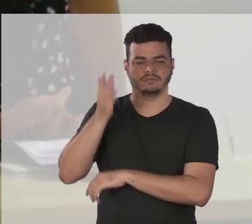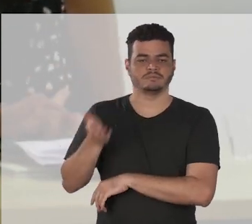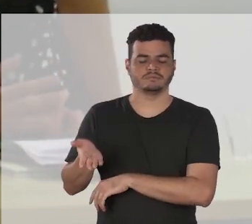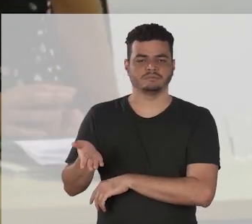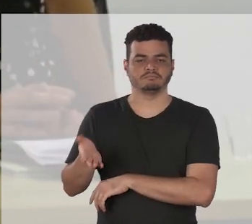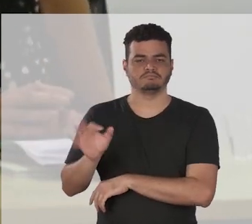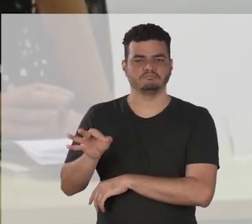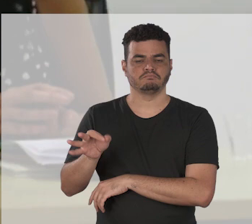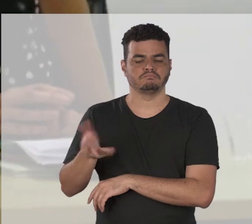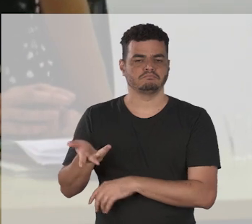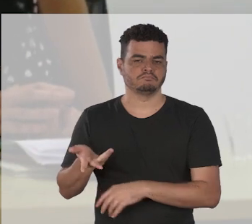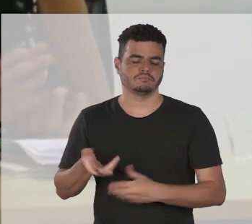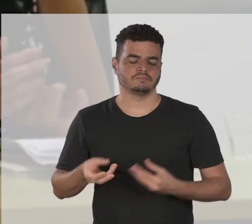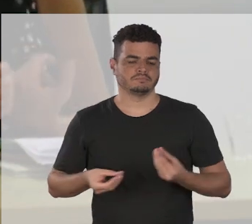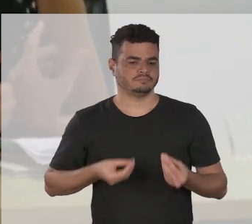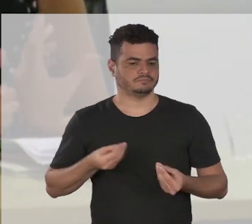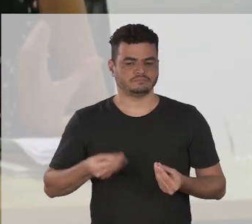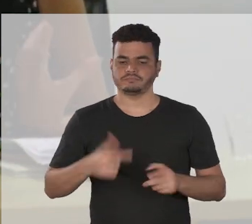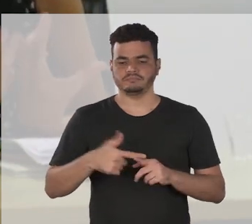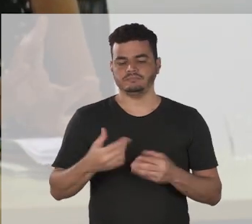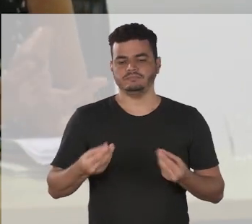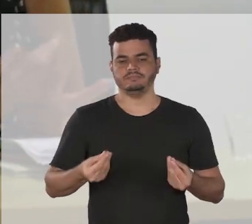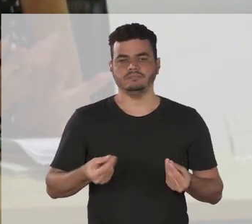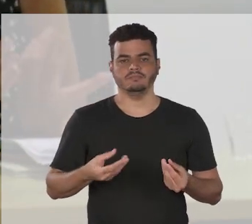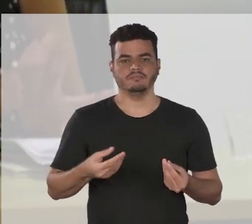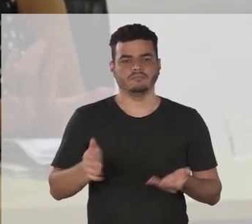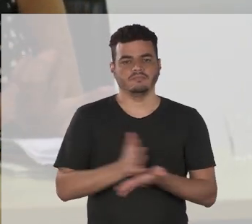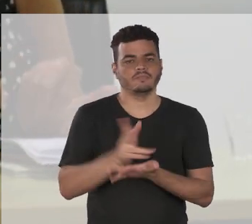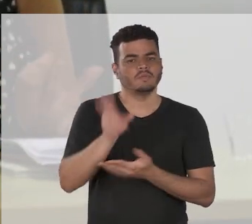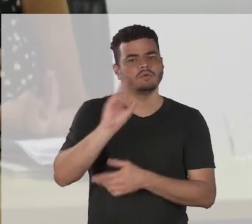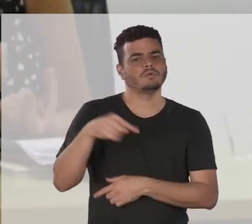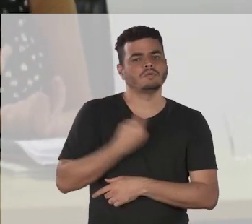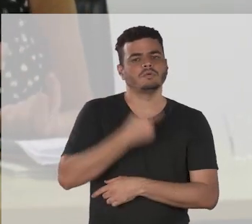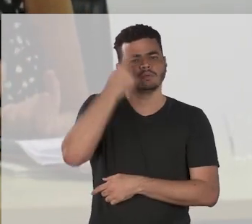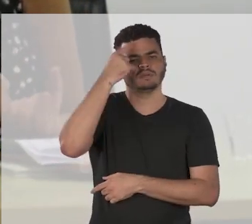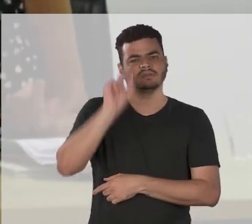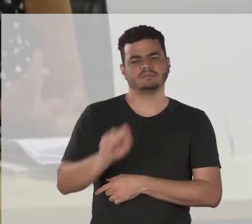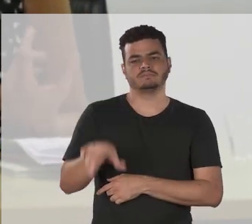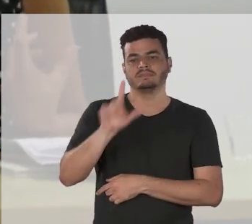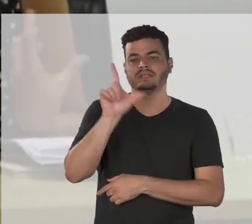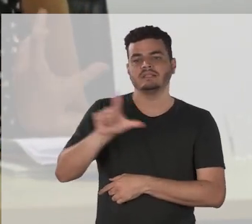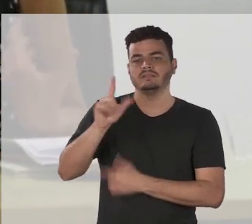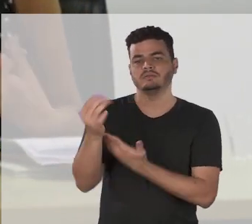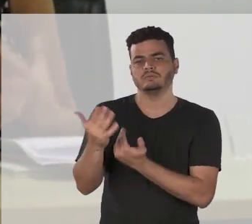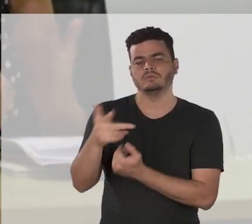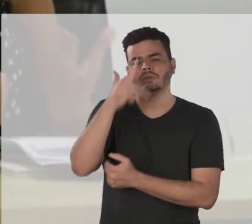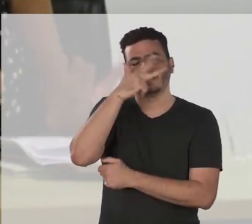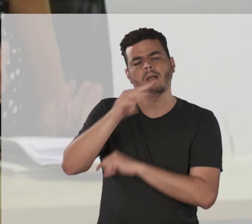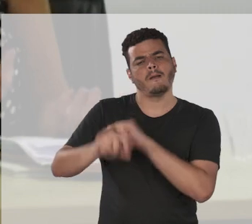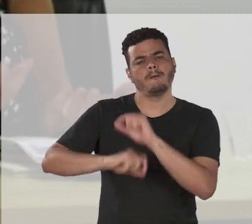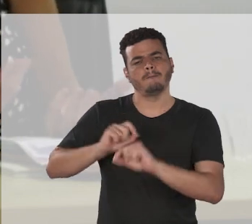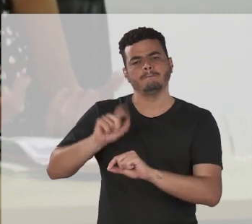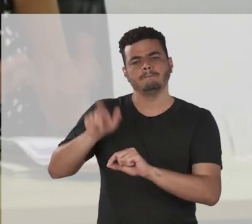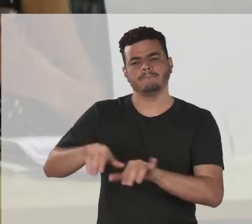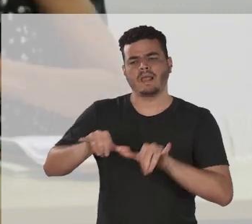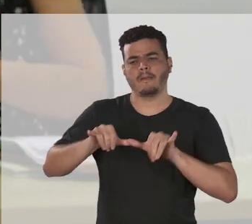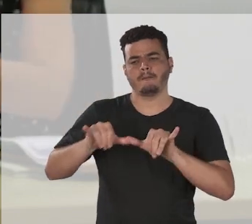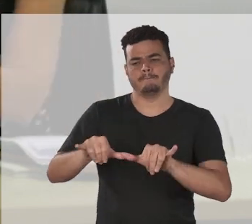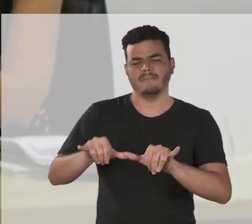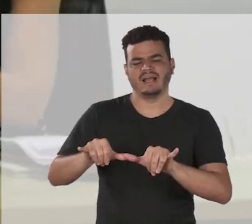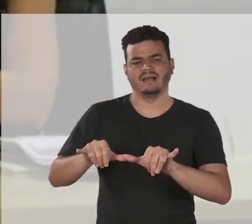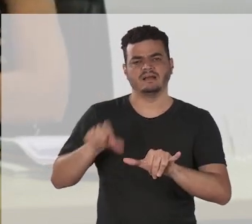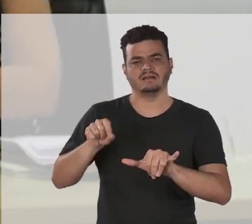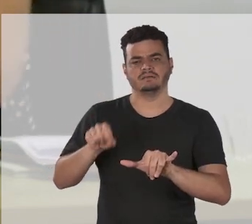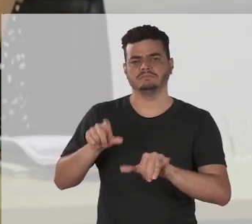existe a literatura juvenil. Porque, muitas vezes, pode pensar que a literatura juvenil tem a ver com uma decisão